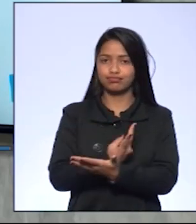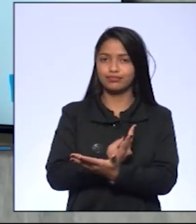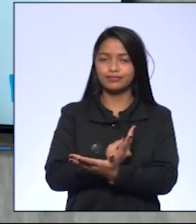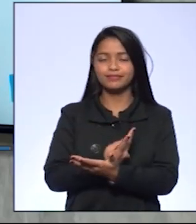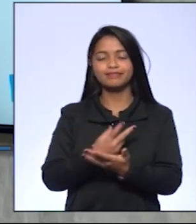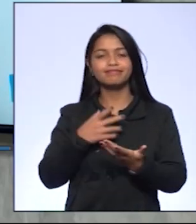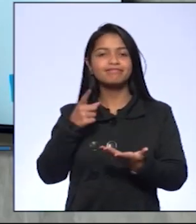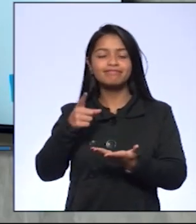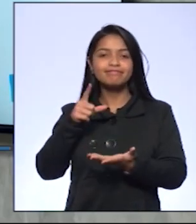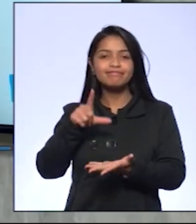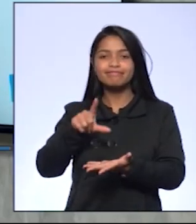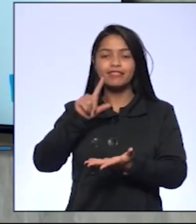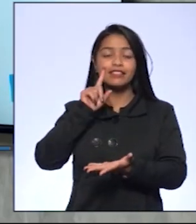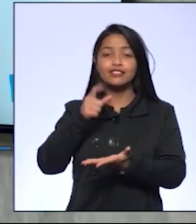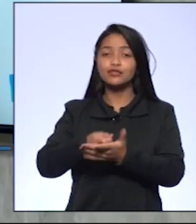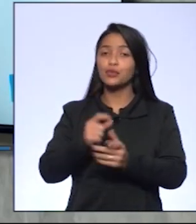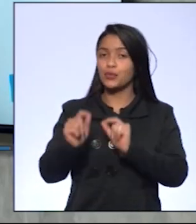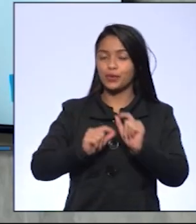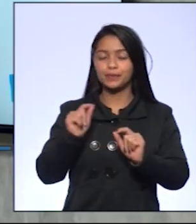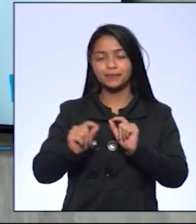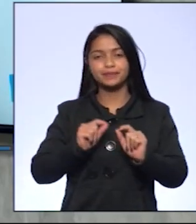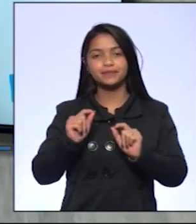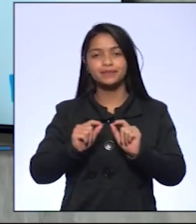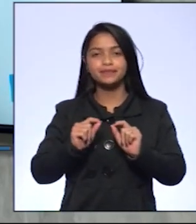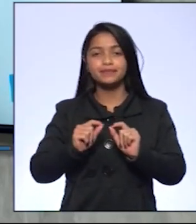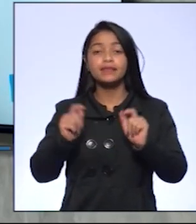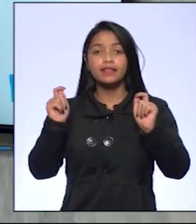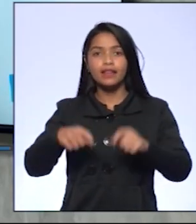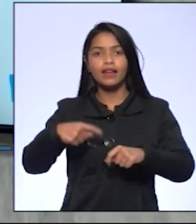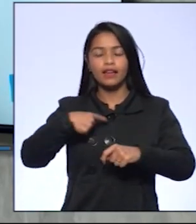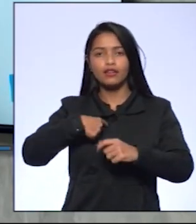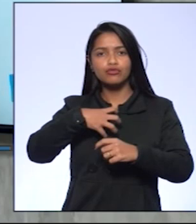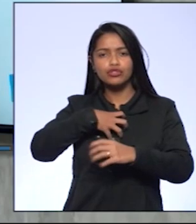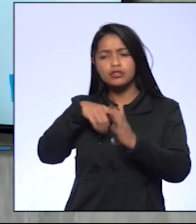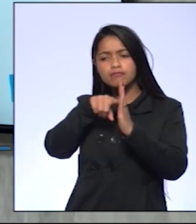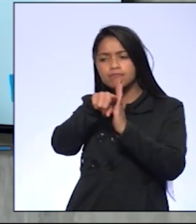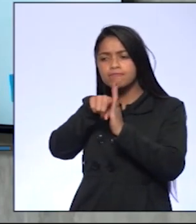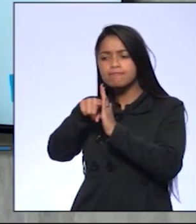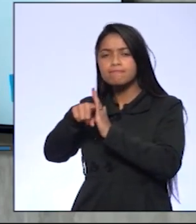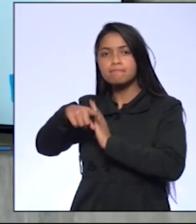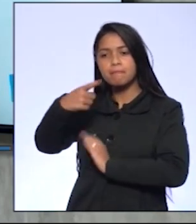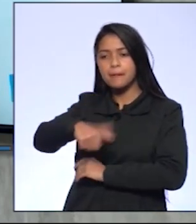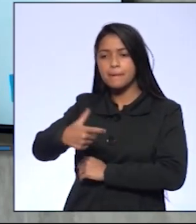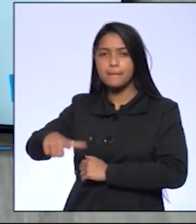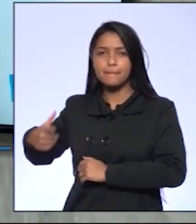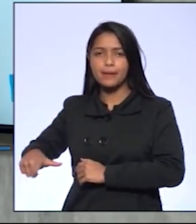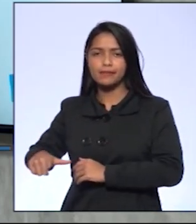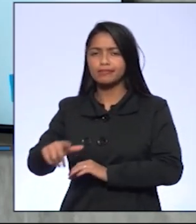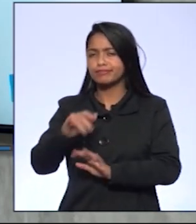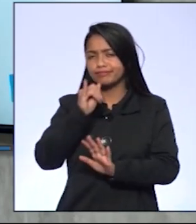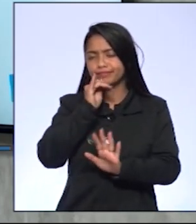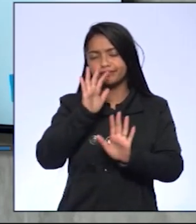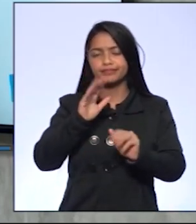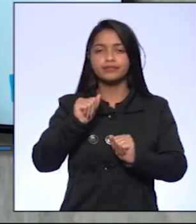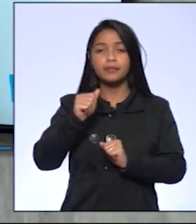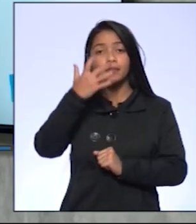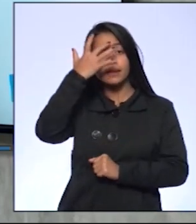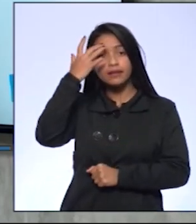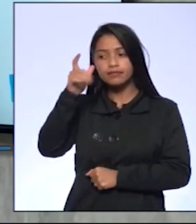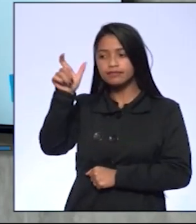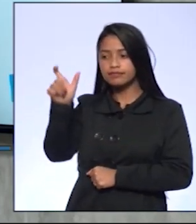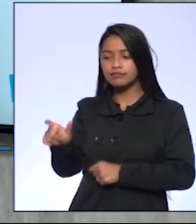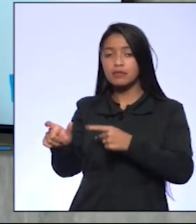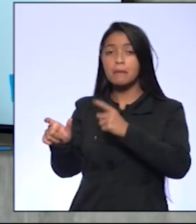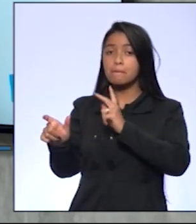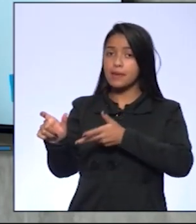determinados, ela amplia a condição de análise dizendo assim, ó, o mesmo sujeito,